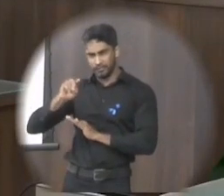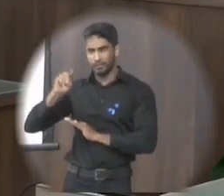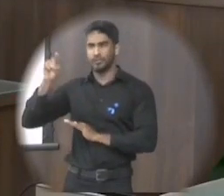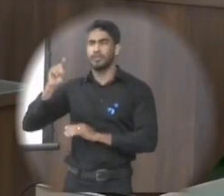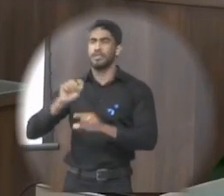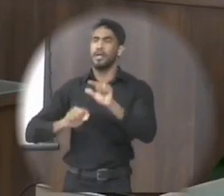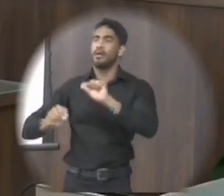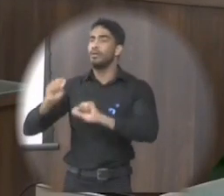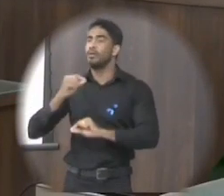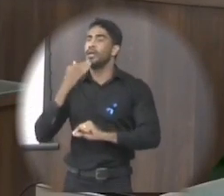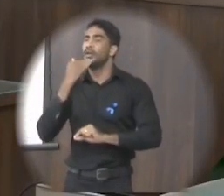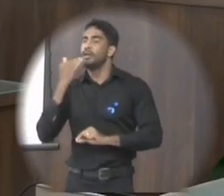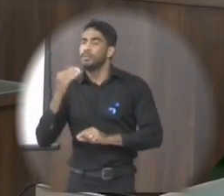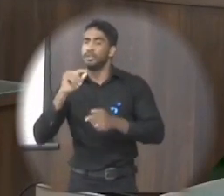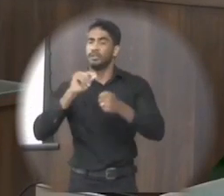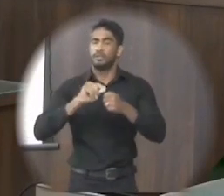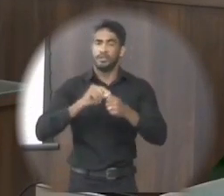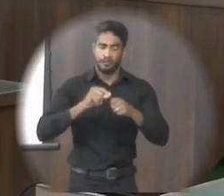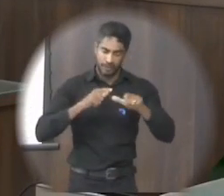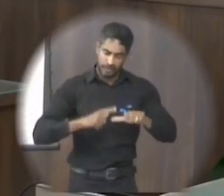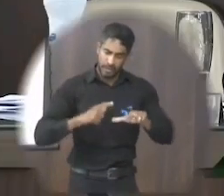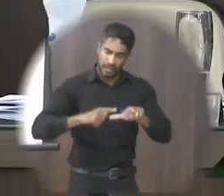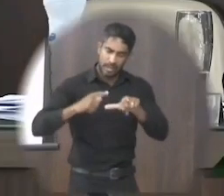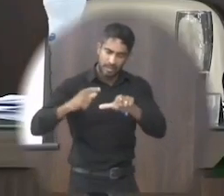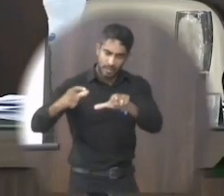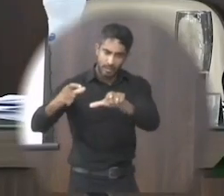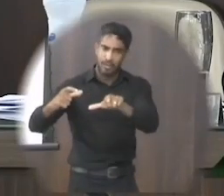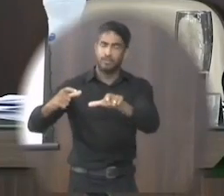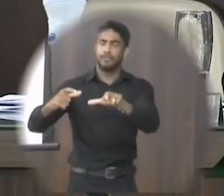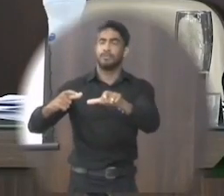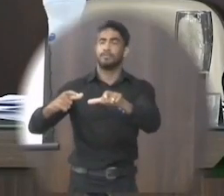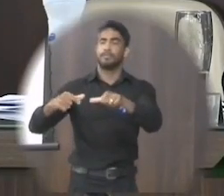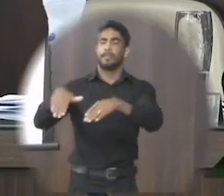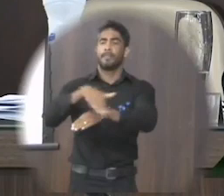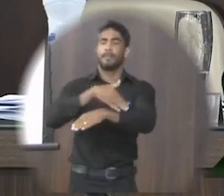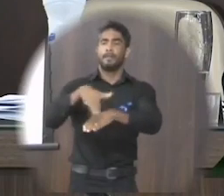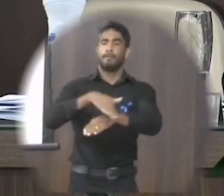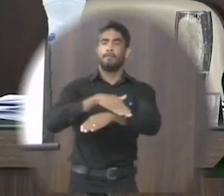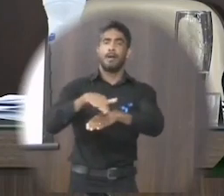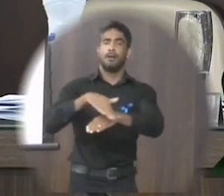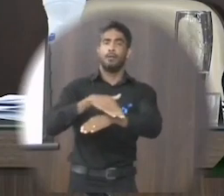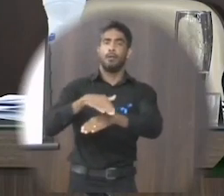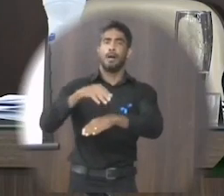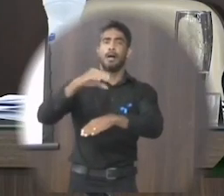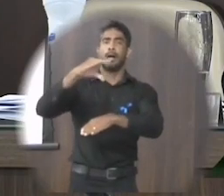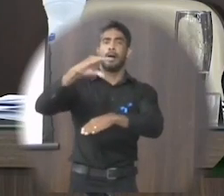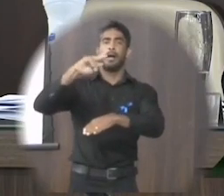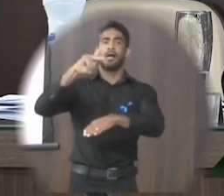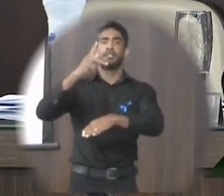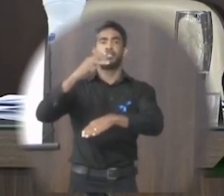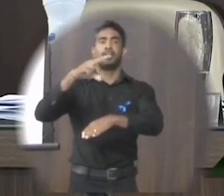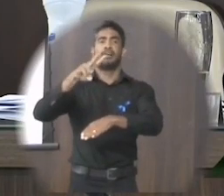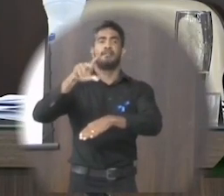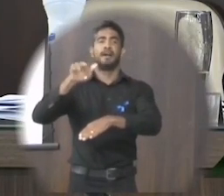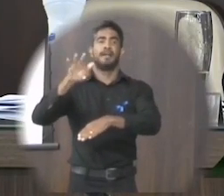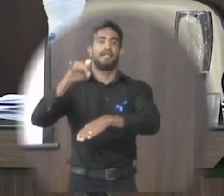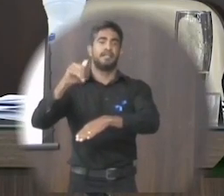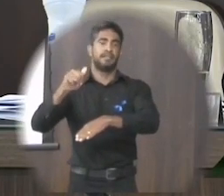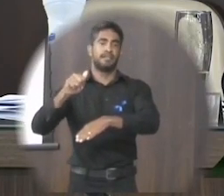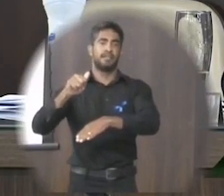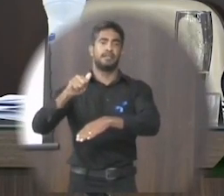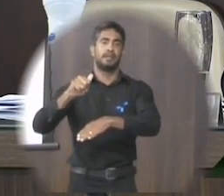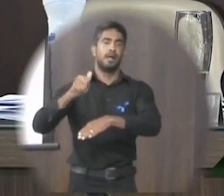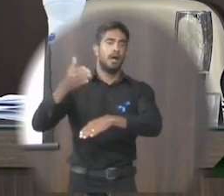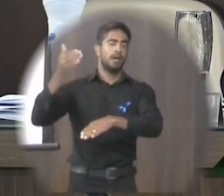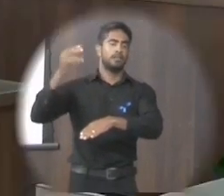Santos, solicitando que seja realizado calçamento com bloquetes na Rua do Chafariz, no bairro Morada do Sol, antiga Vila São